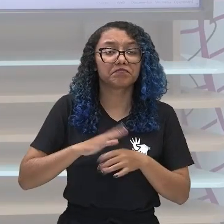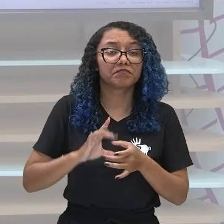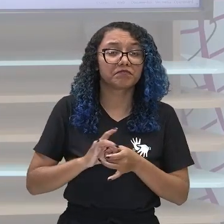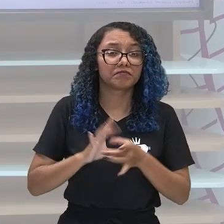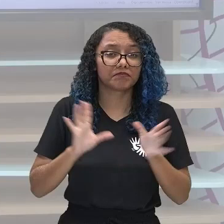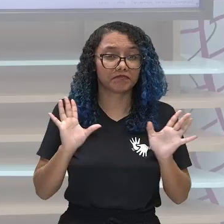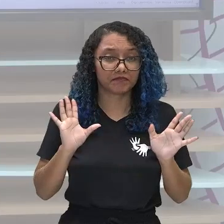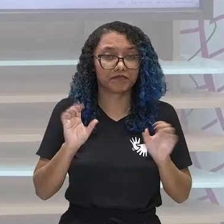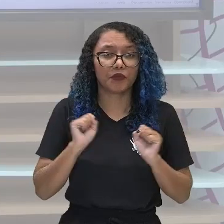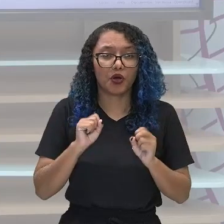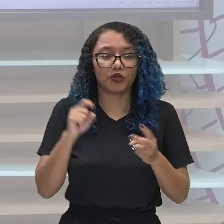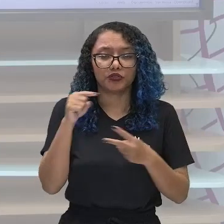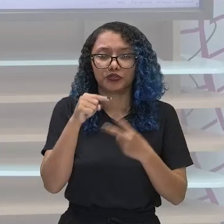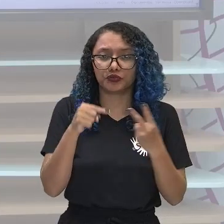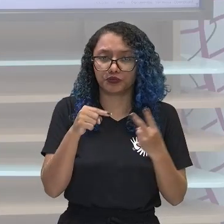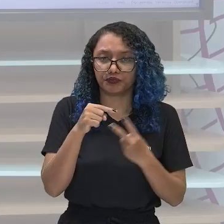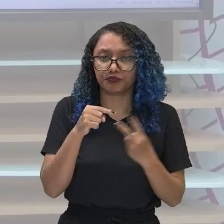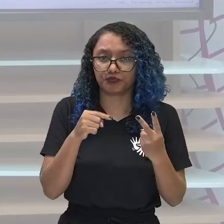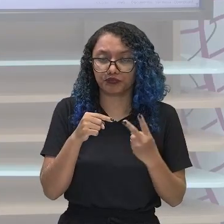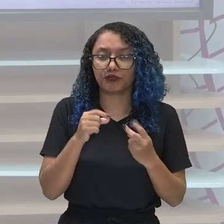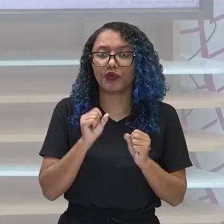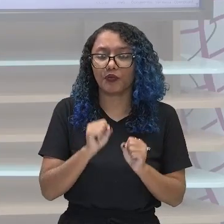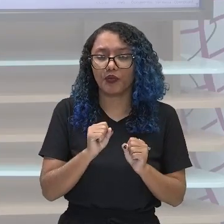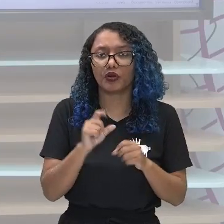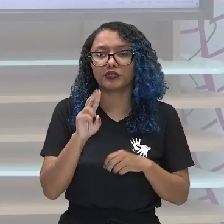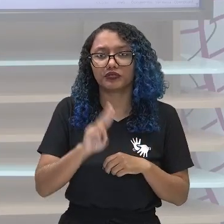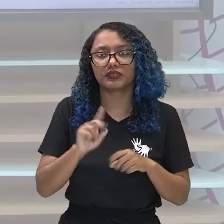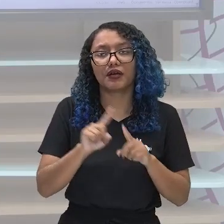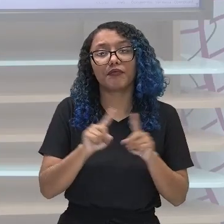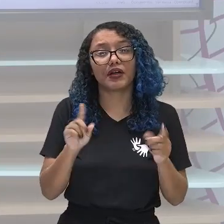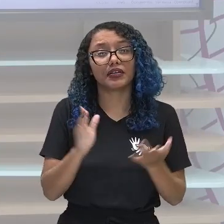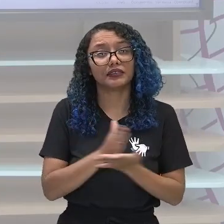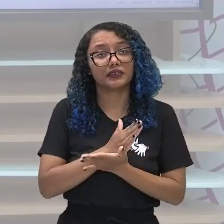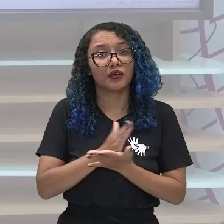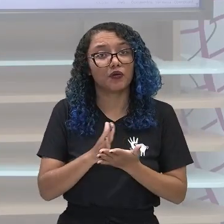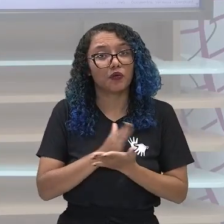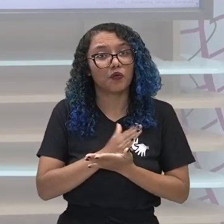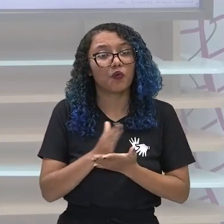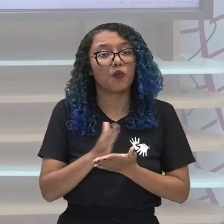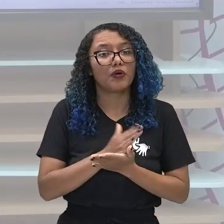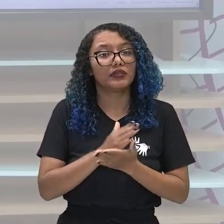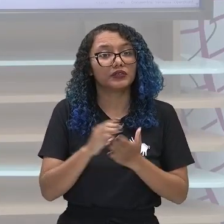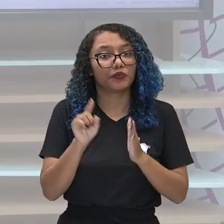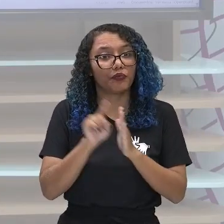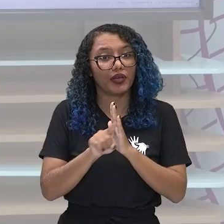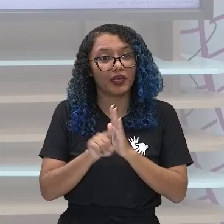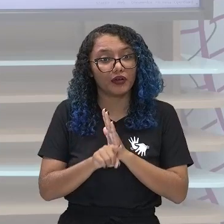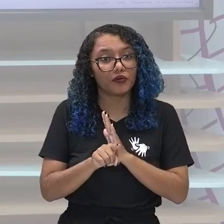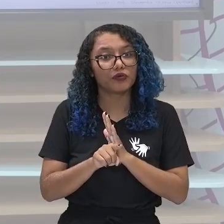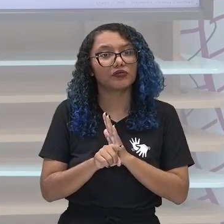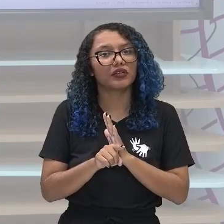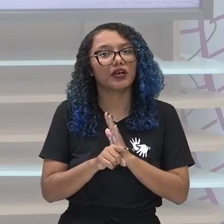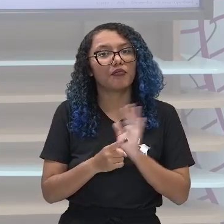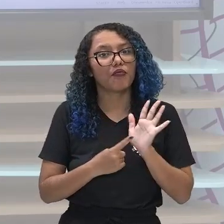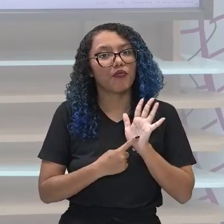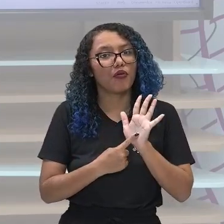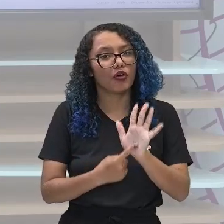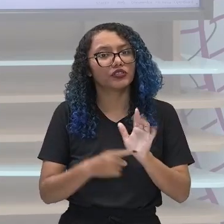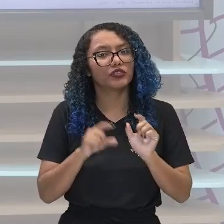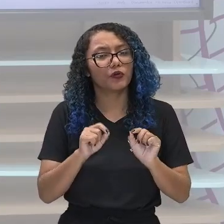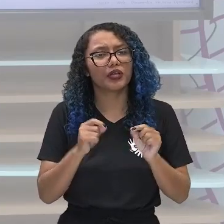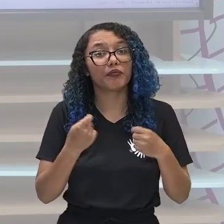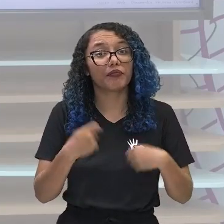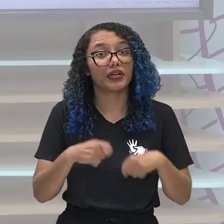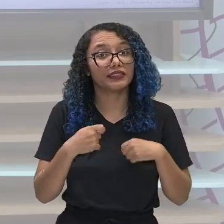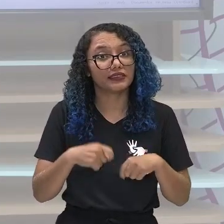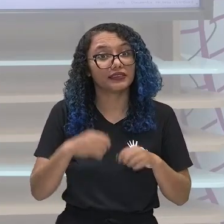certo? Agora, existem algumas situações que te sinalizam o que fazer. Por exemplo, nessa